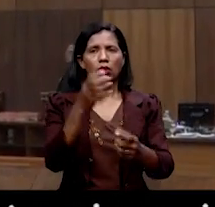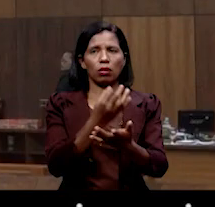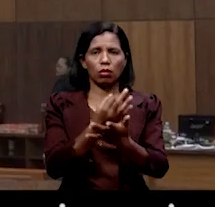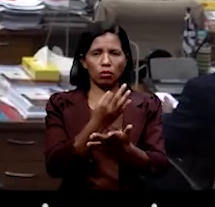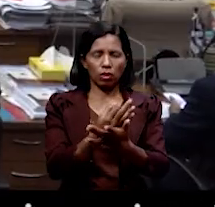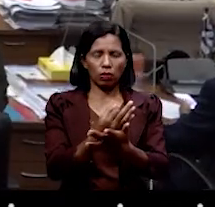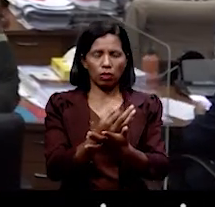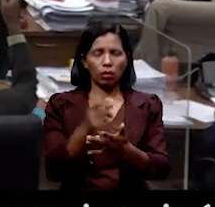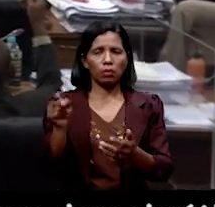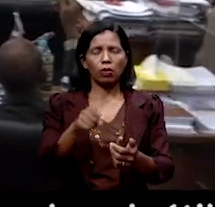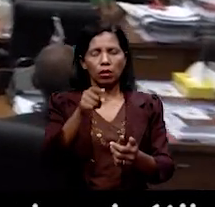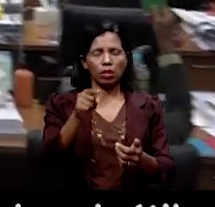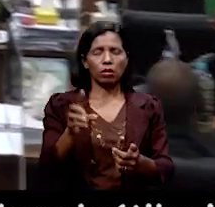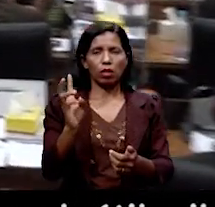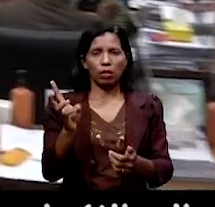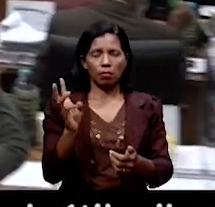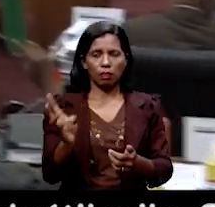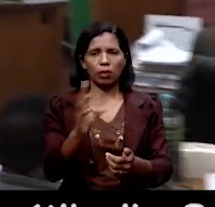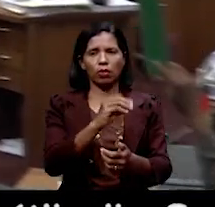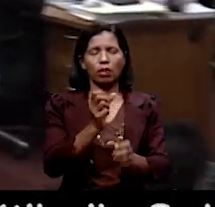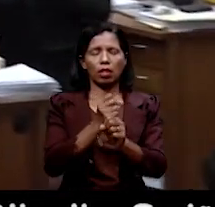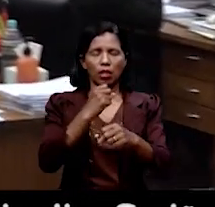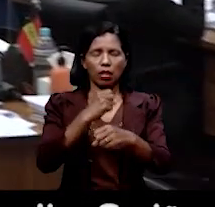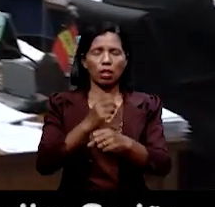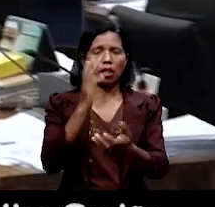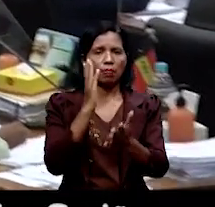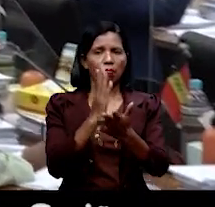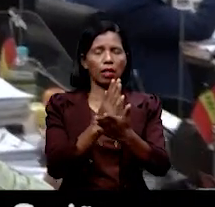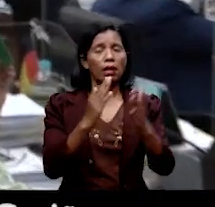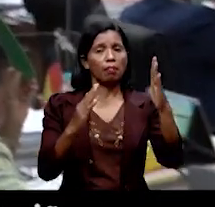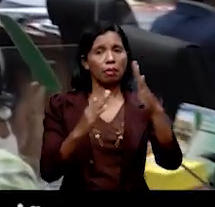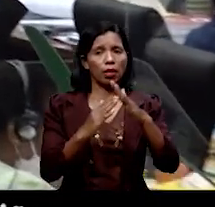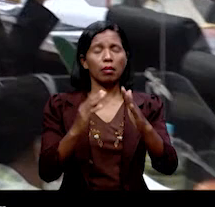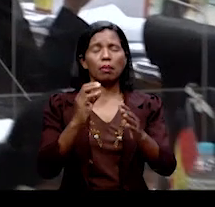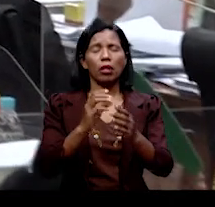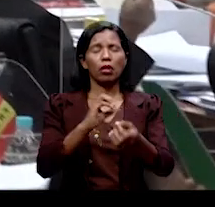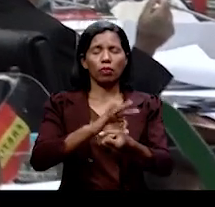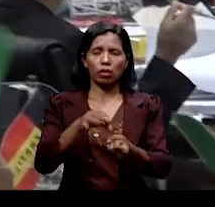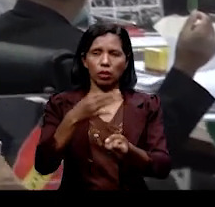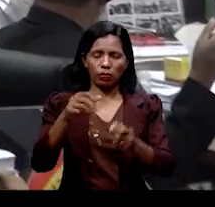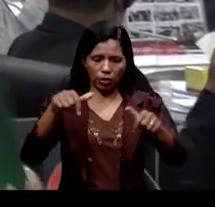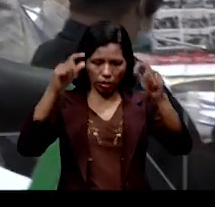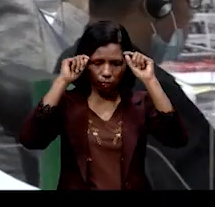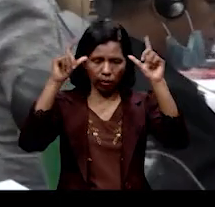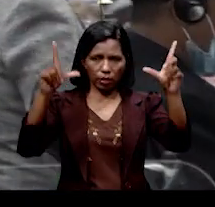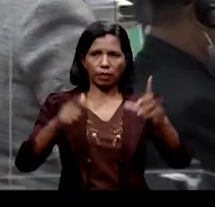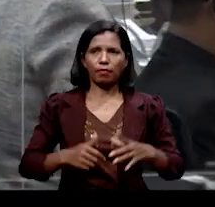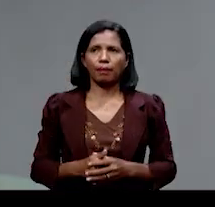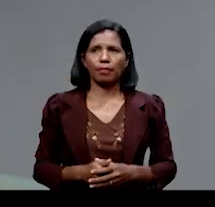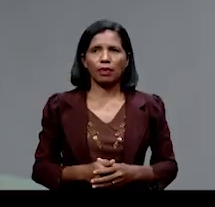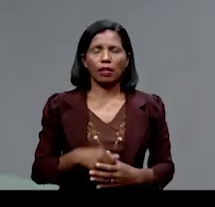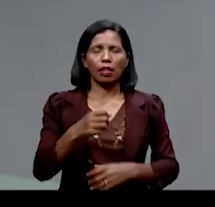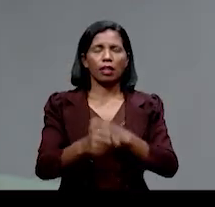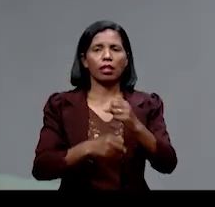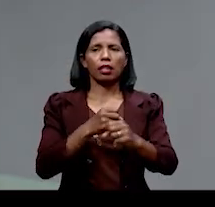quase por cento, Nulo, Resen, não consegue ralo prevenção da Covid-19 e Timor-Leste. Caraca, tinan 2022, anesan tinan